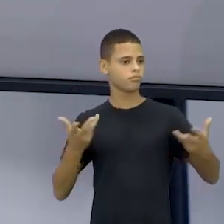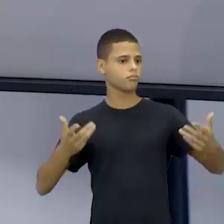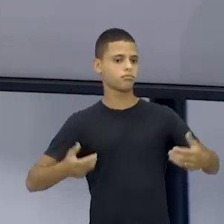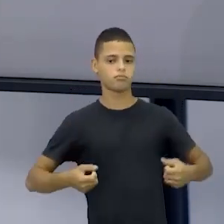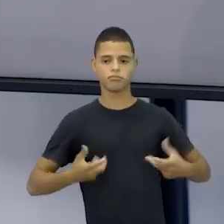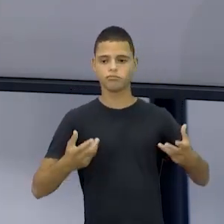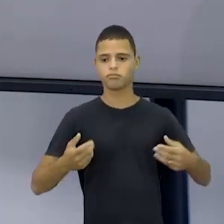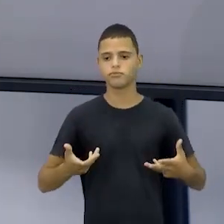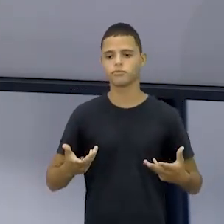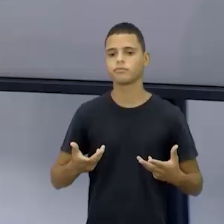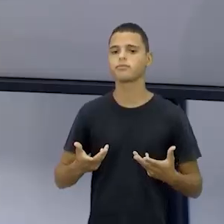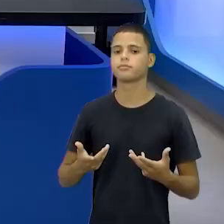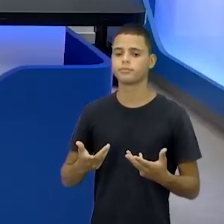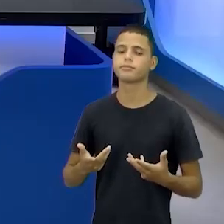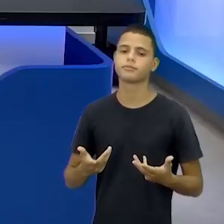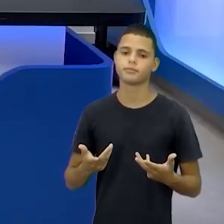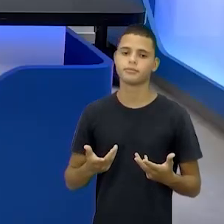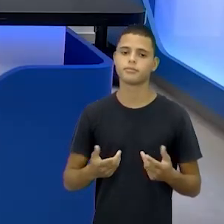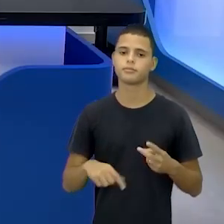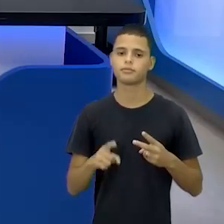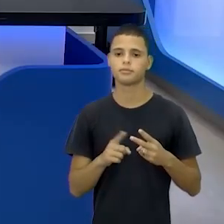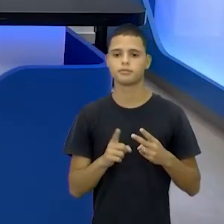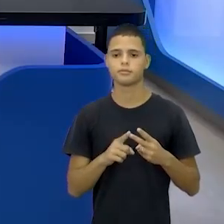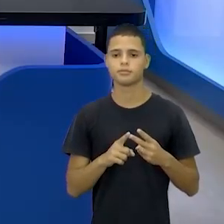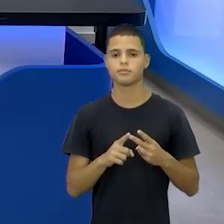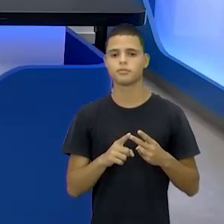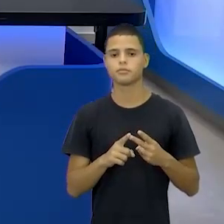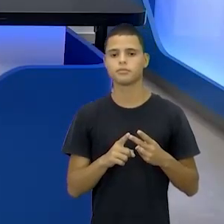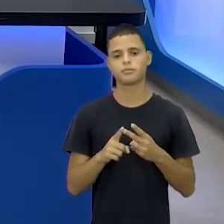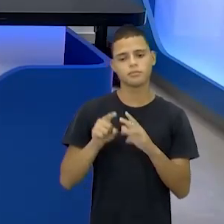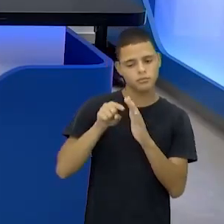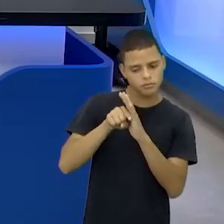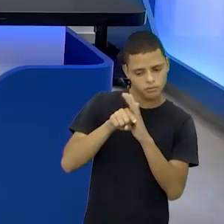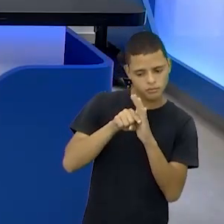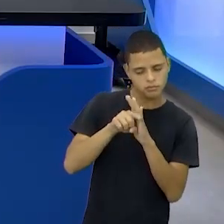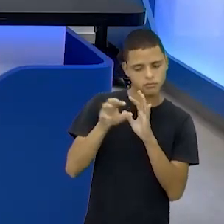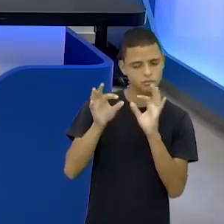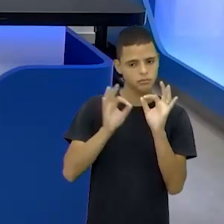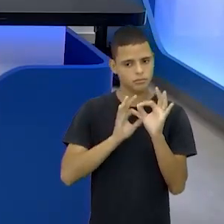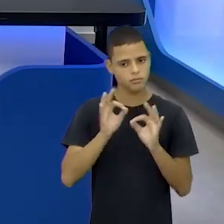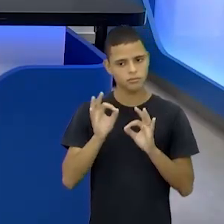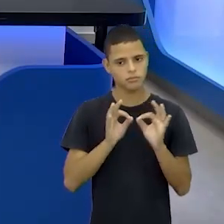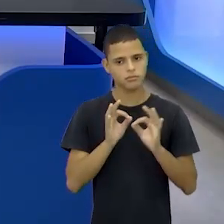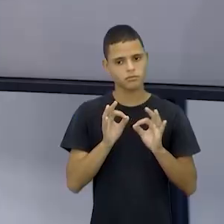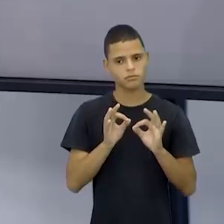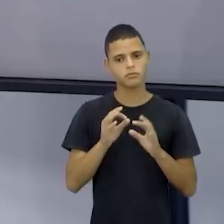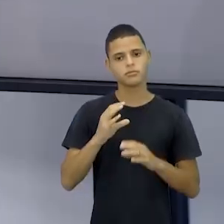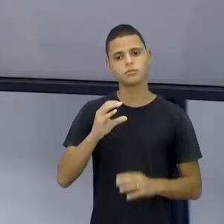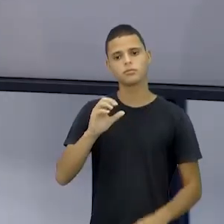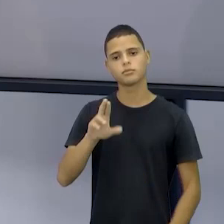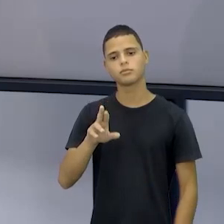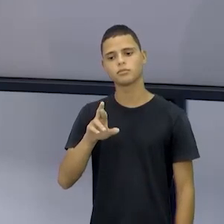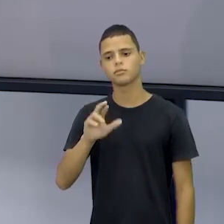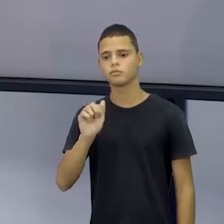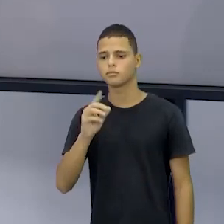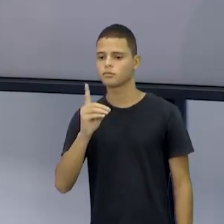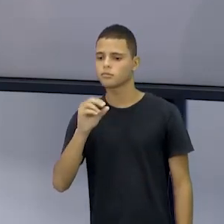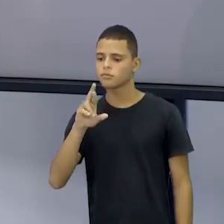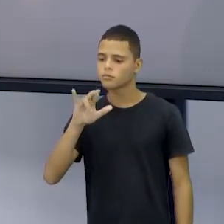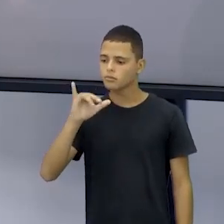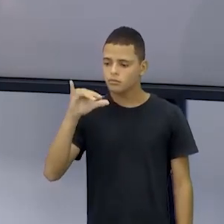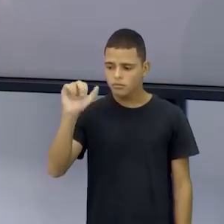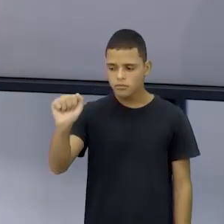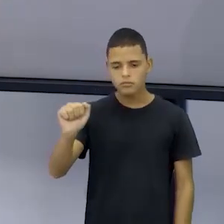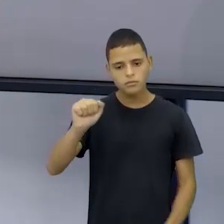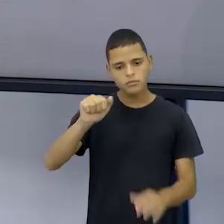gente deseja. Tá. Na atividade 2, é aquela parte de pesquisar e planejar. É a curadoria, né? Eles têm que